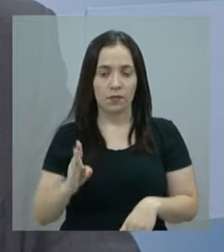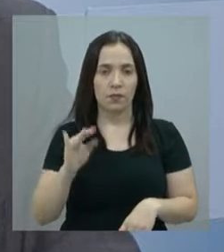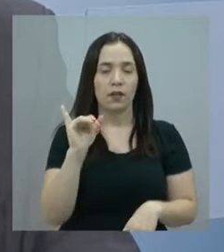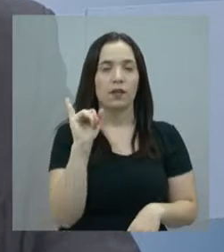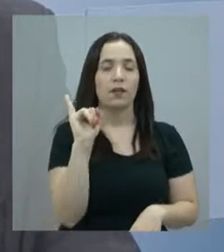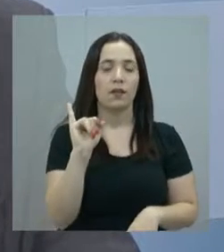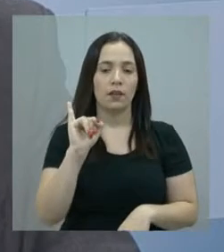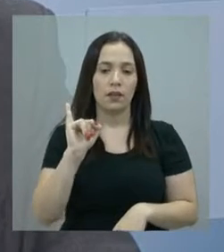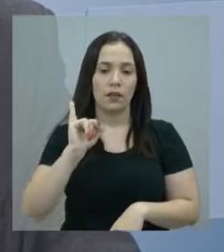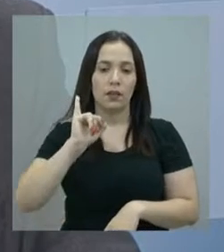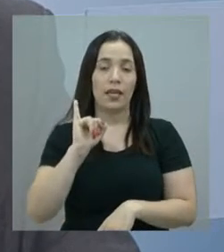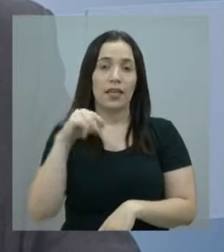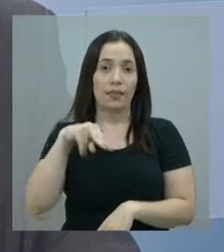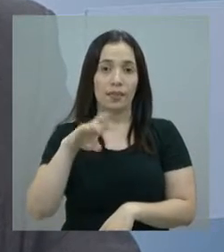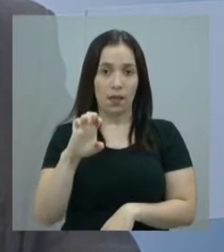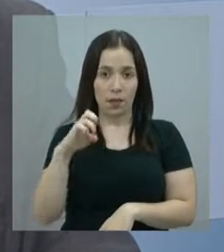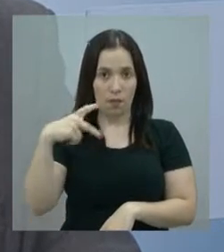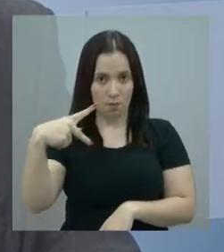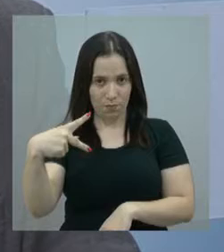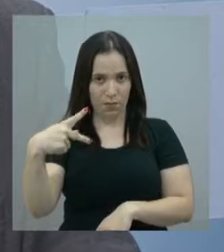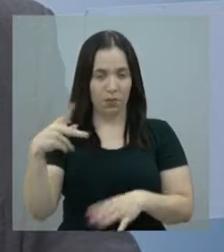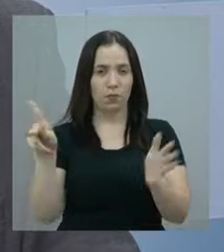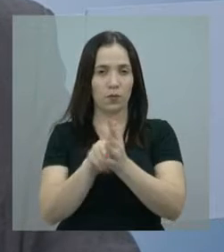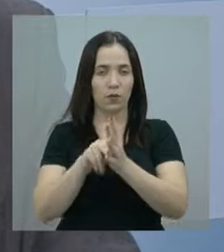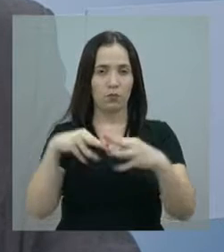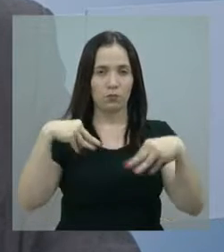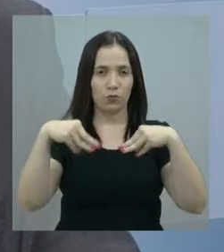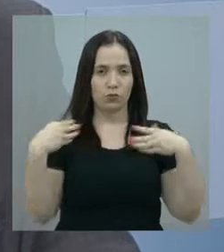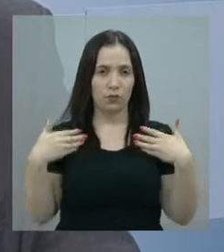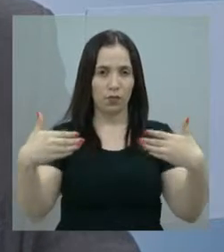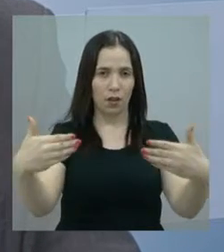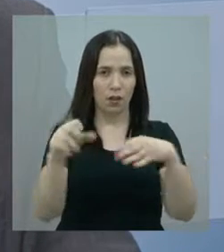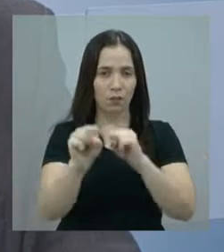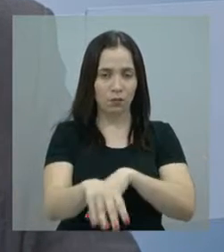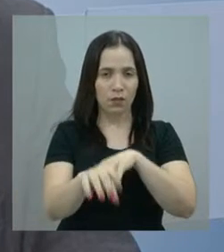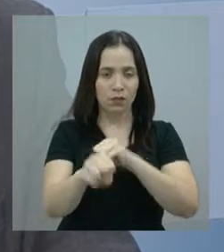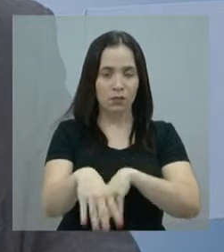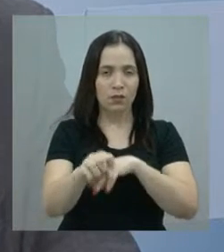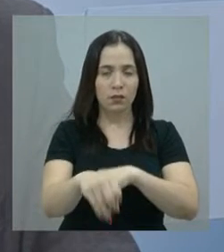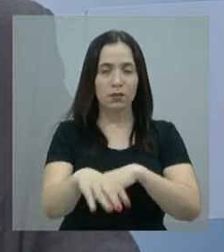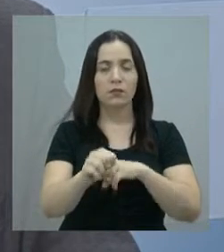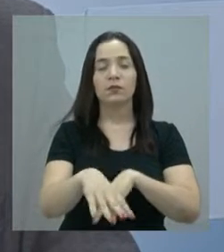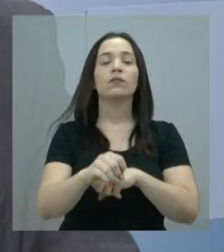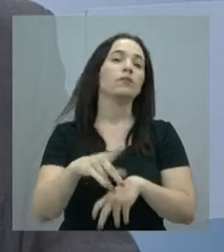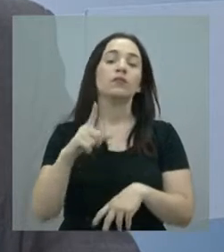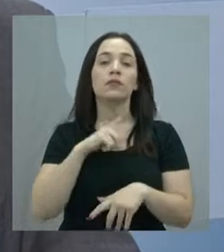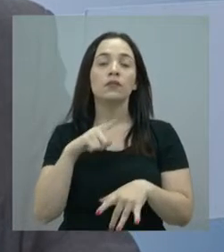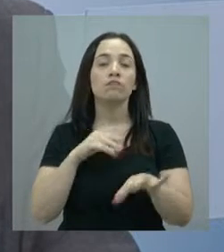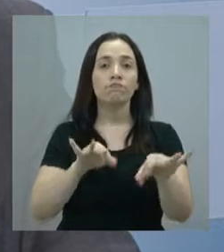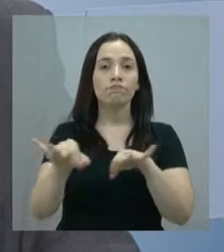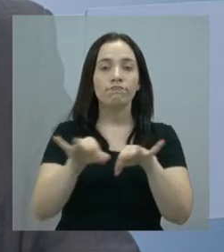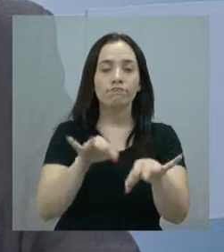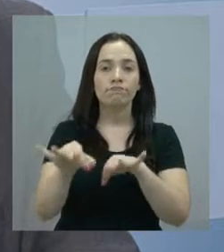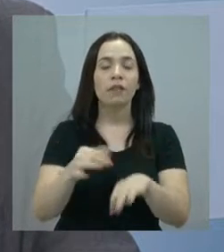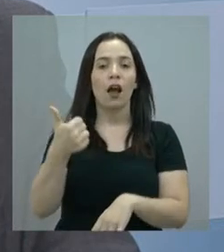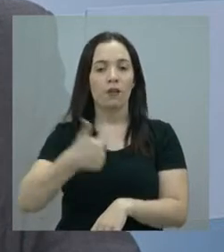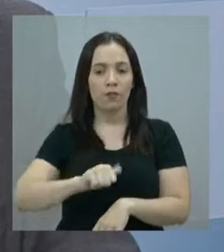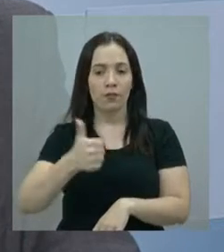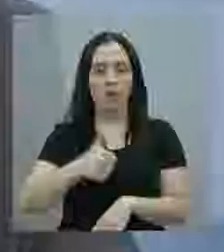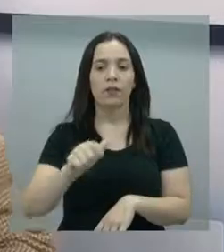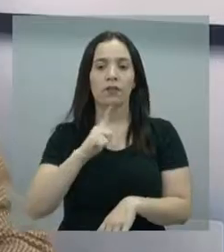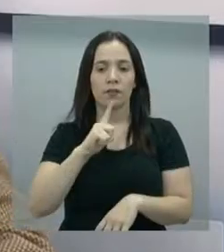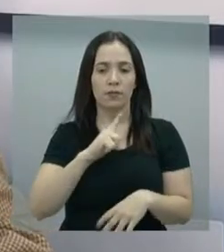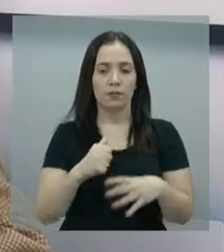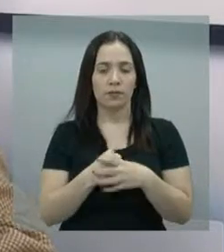né, do Ministério da Educação, o Instituto de Pesquisa do Ministério da Educação, ele está realizando essas avaliações. Na